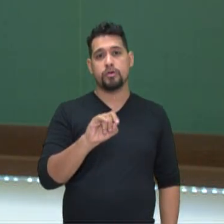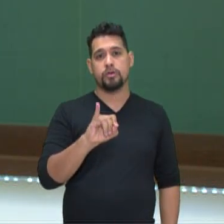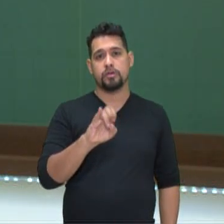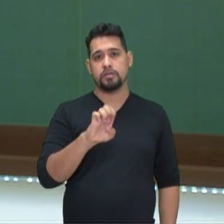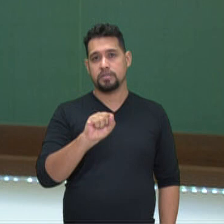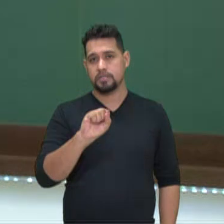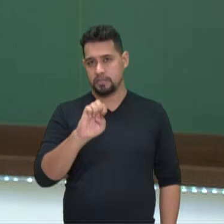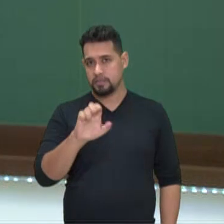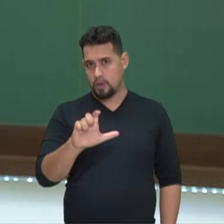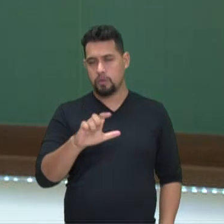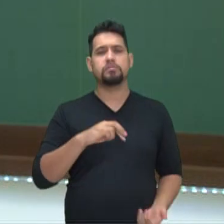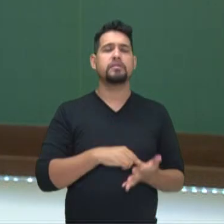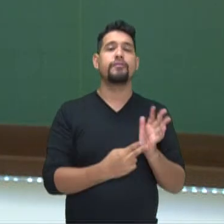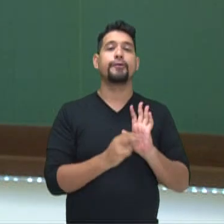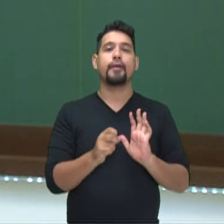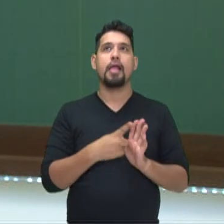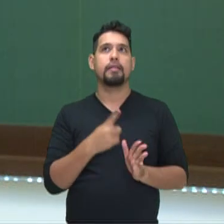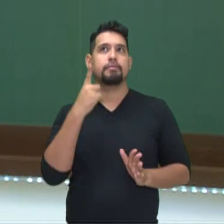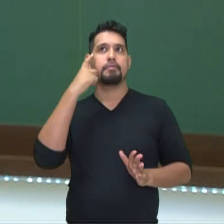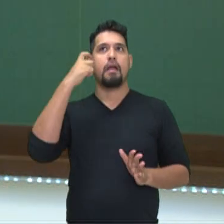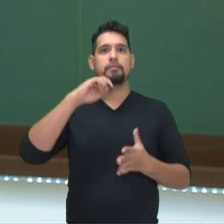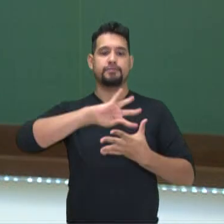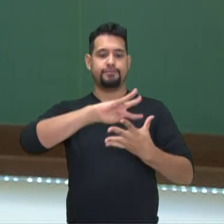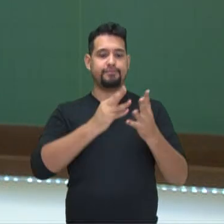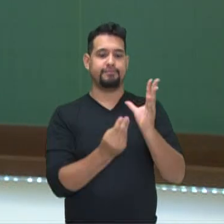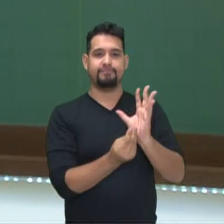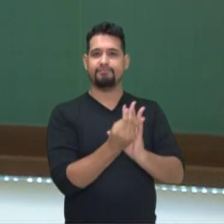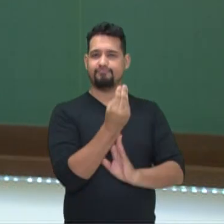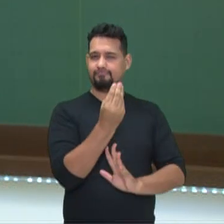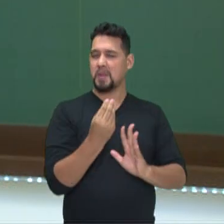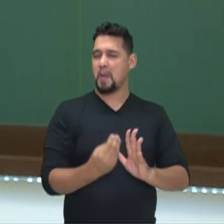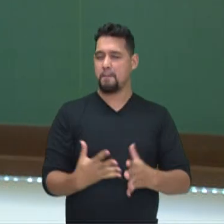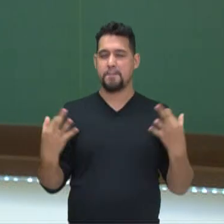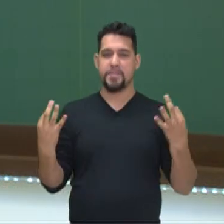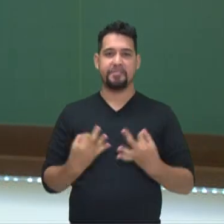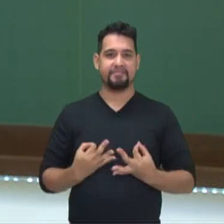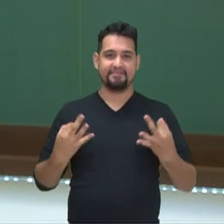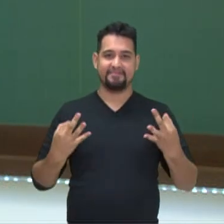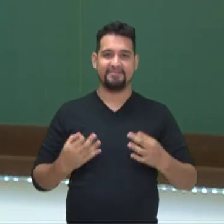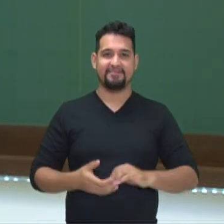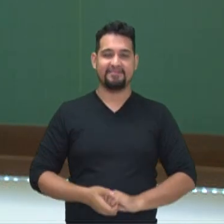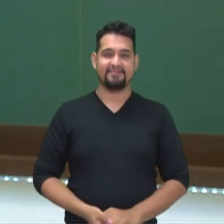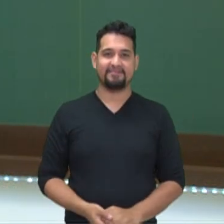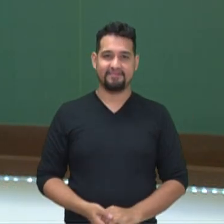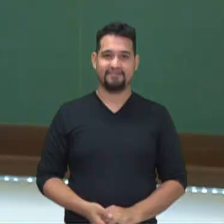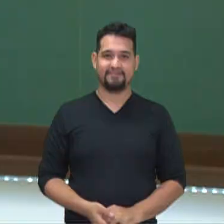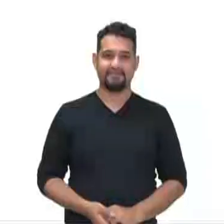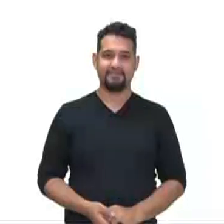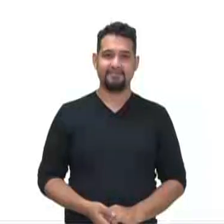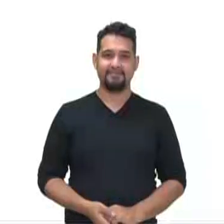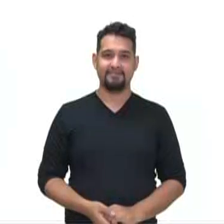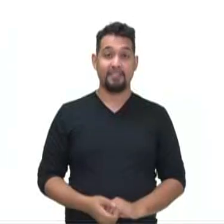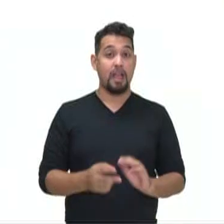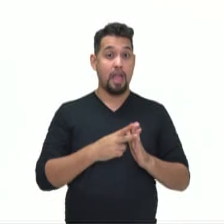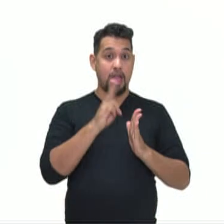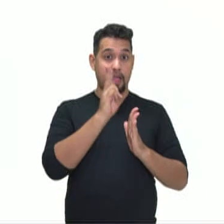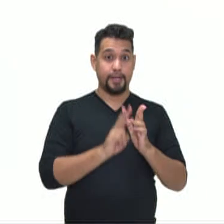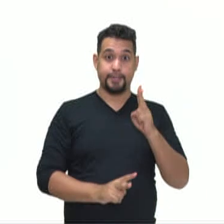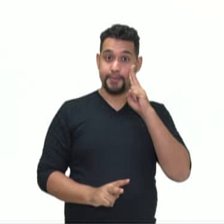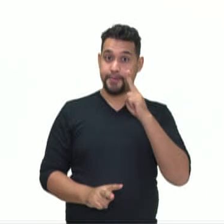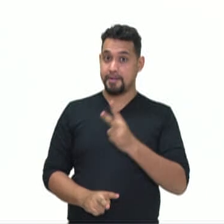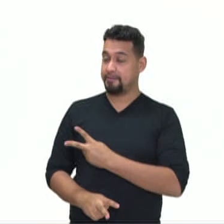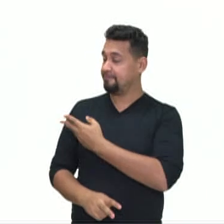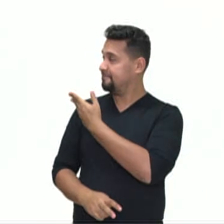torna a ideia da sustentabilidade mais plausível. Continuando, pessoal, a leitura aqui nesse